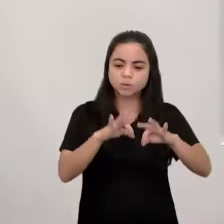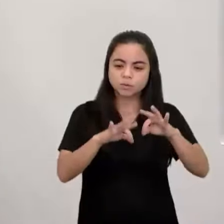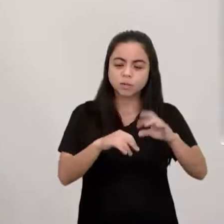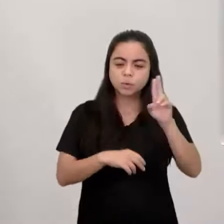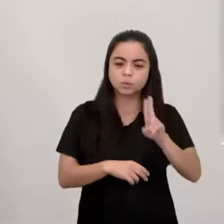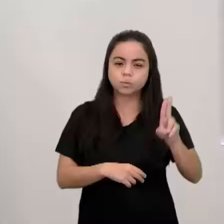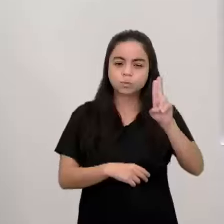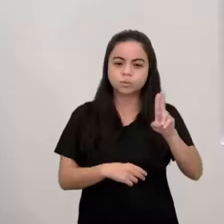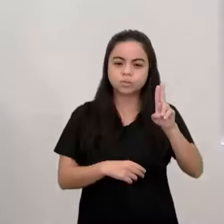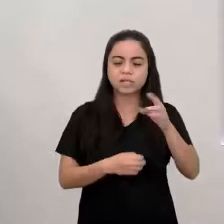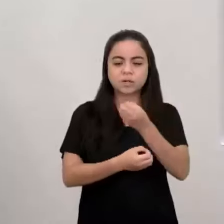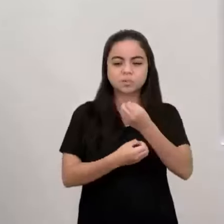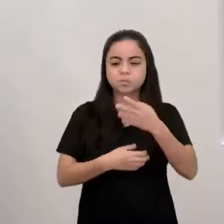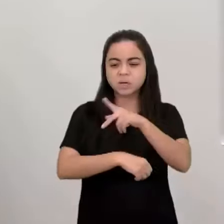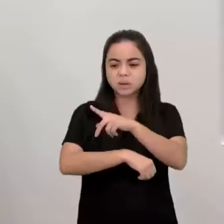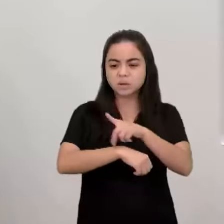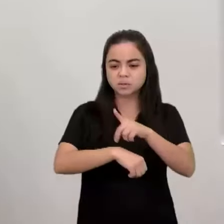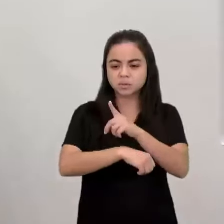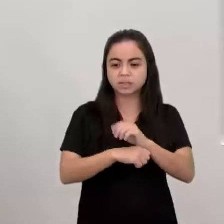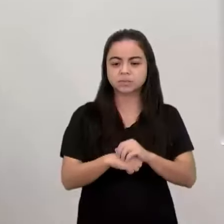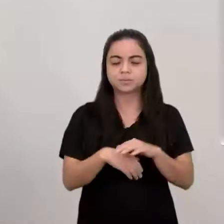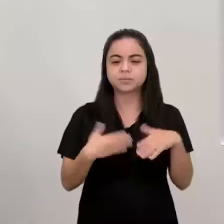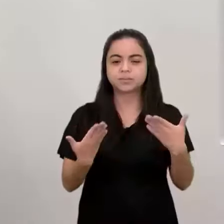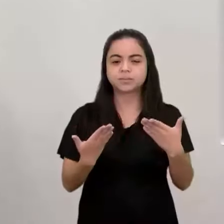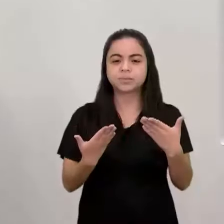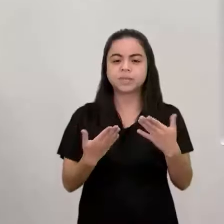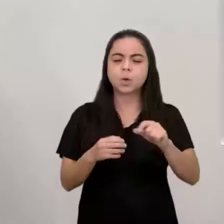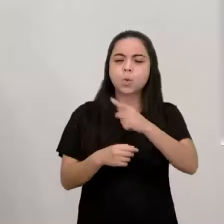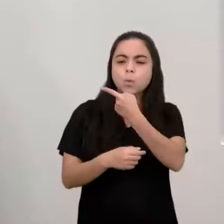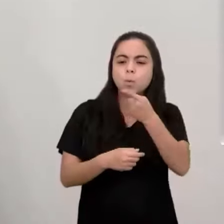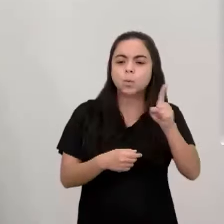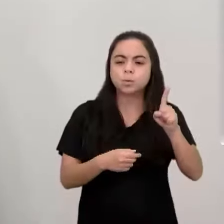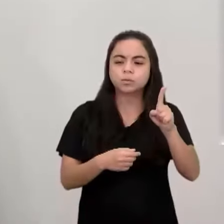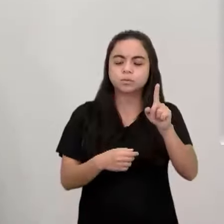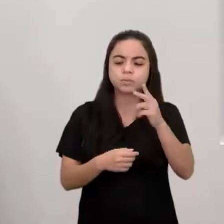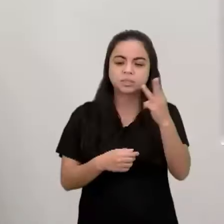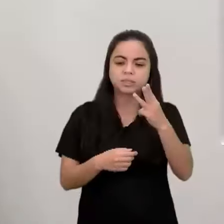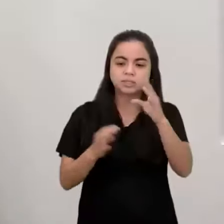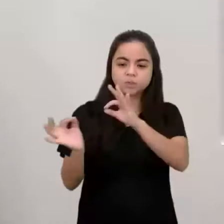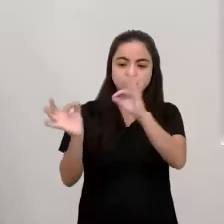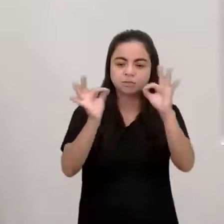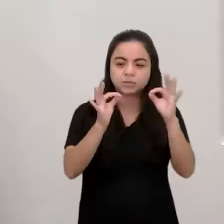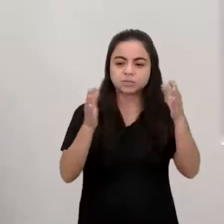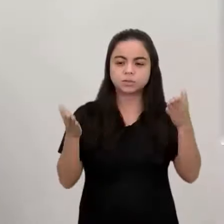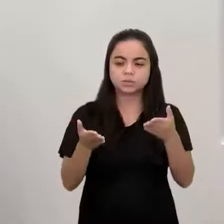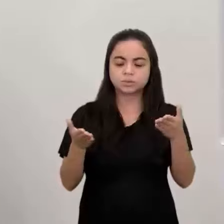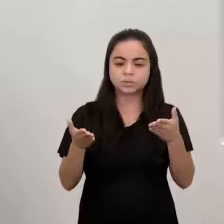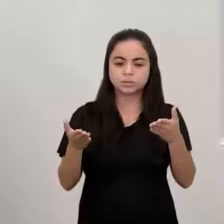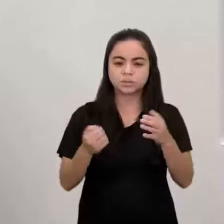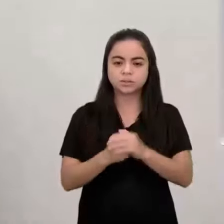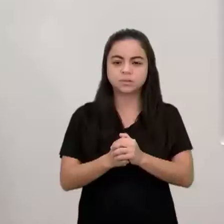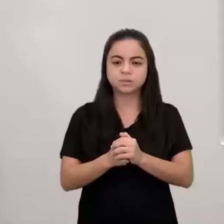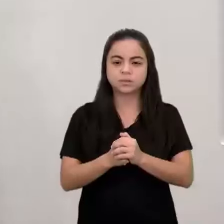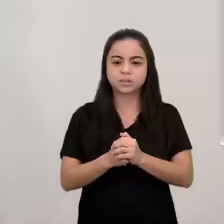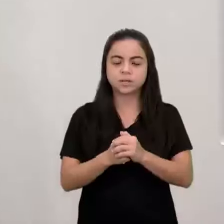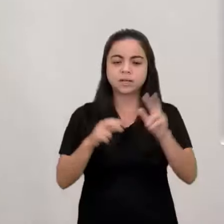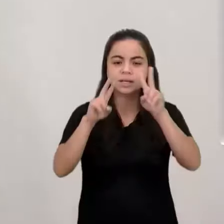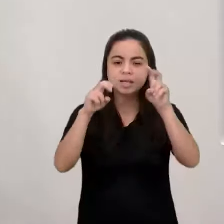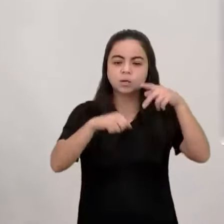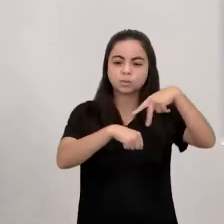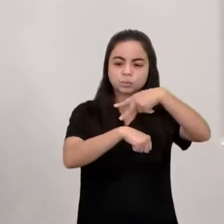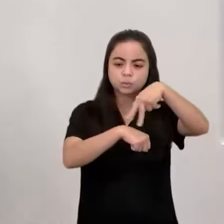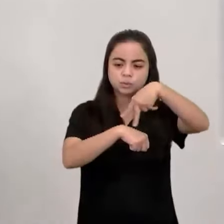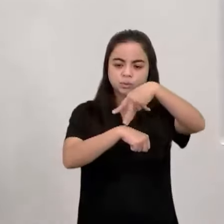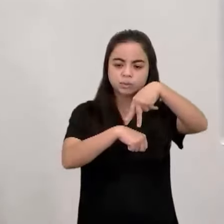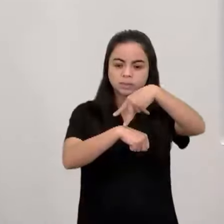maneira bem didática. E no segundo, no último, na verdade, o terceiro vídeo agora, é para vocês perceberem também a questão da